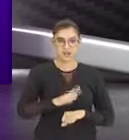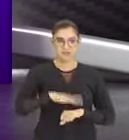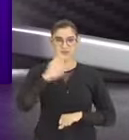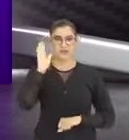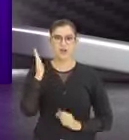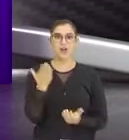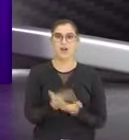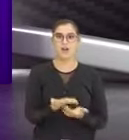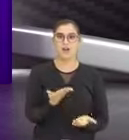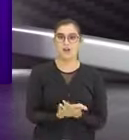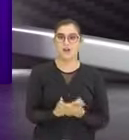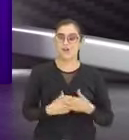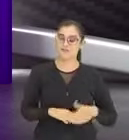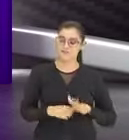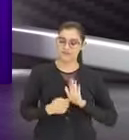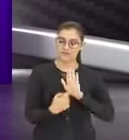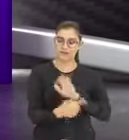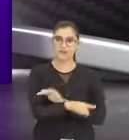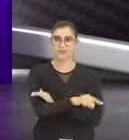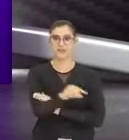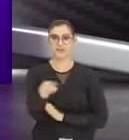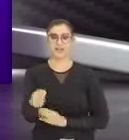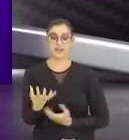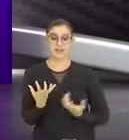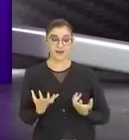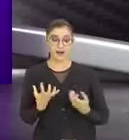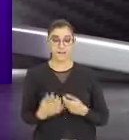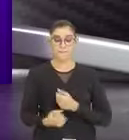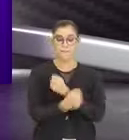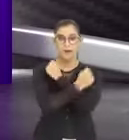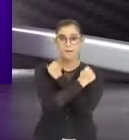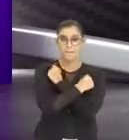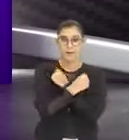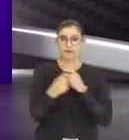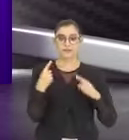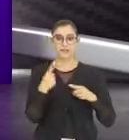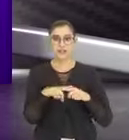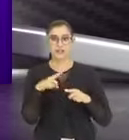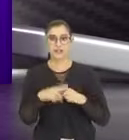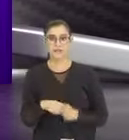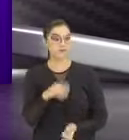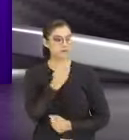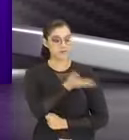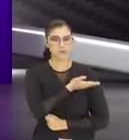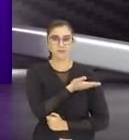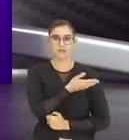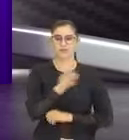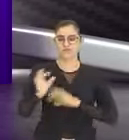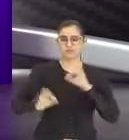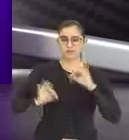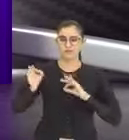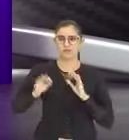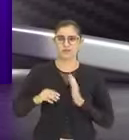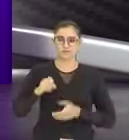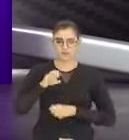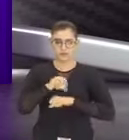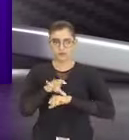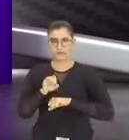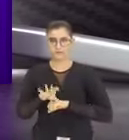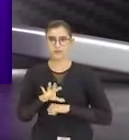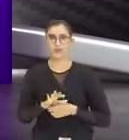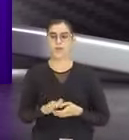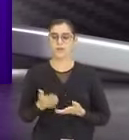podemos transmitir para você. Quero mandar também um abraço para os meus amigos mediadores, que sem eles também a transmissão dessa aula seria praticamente